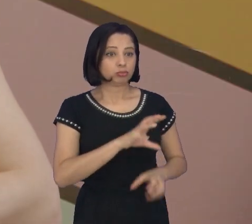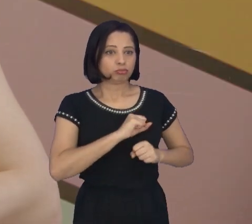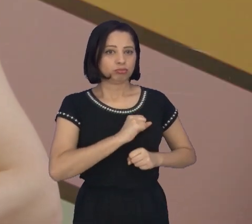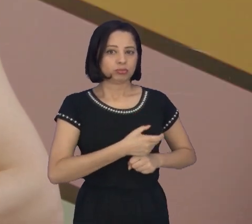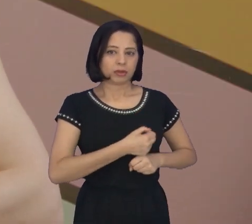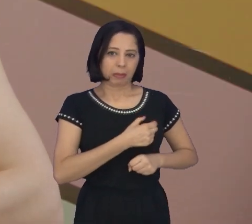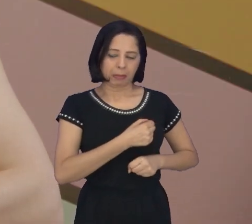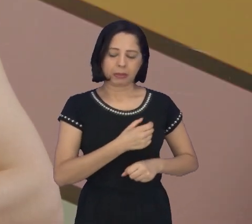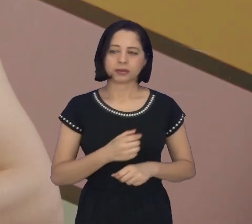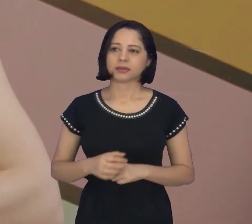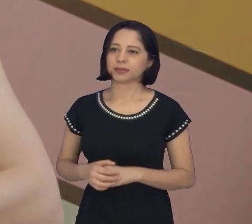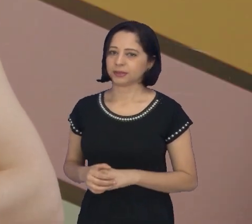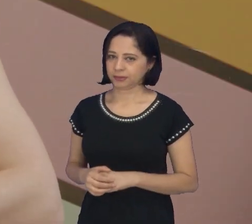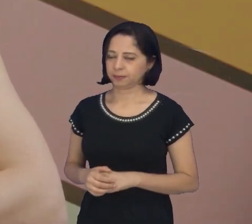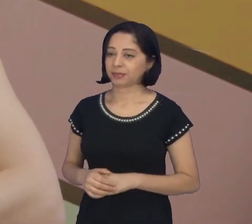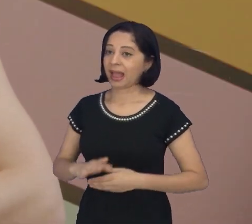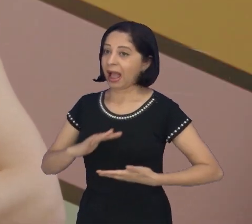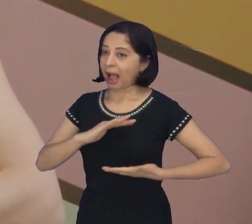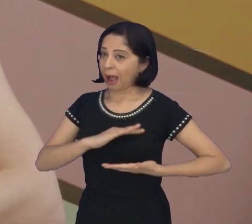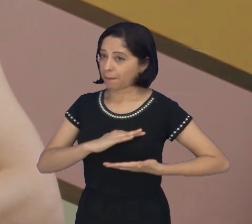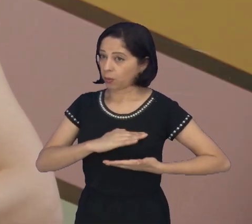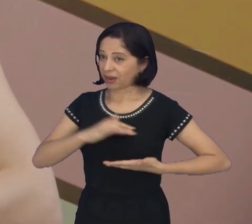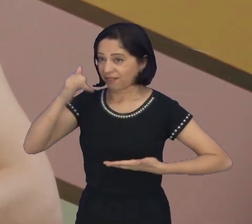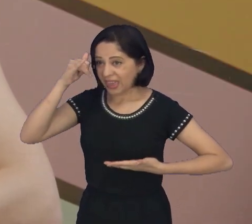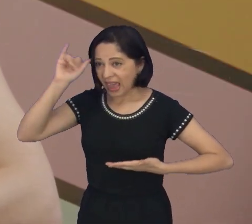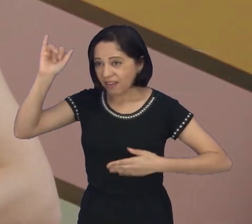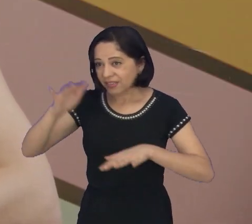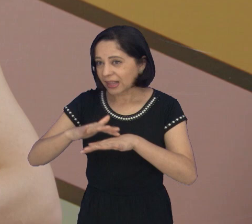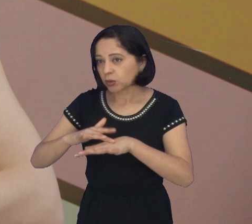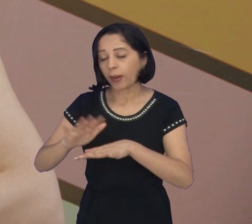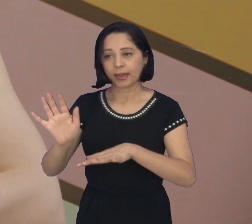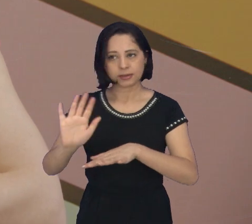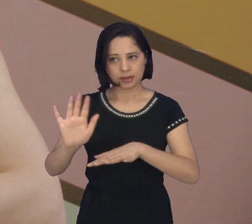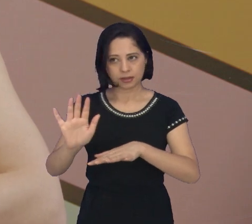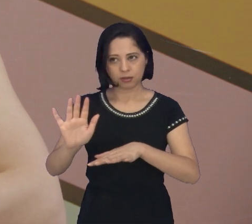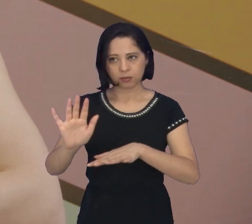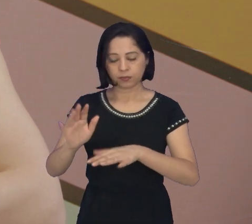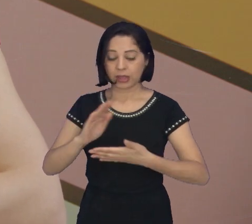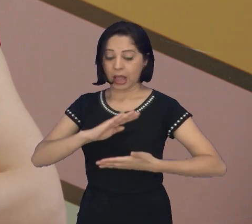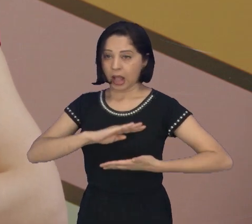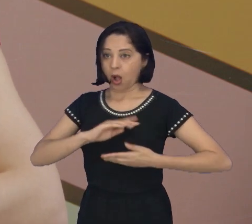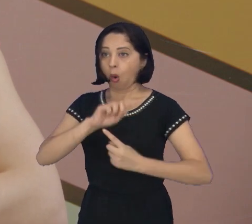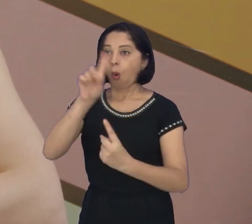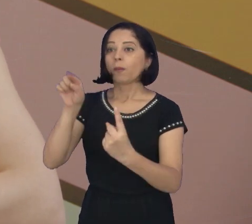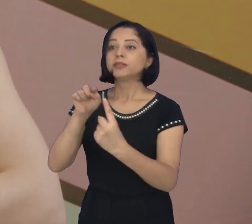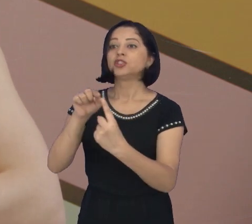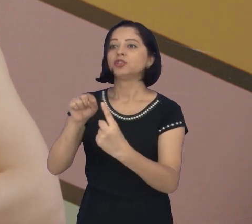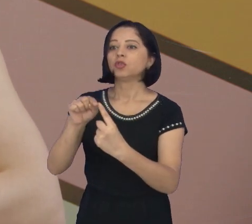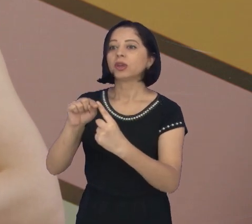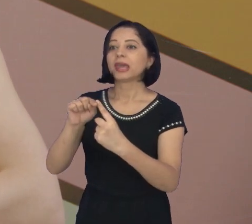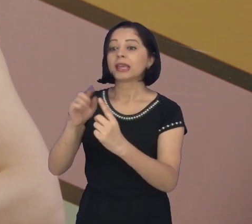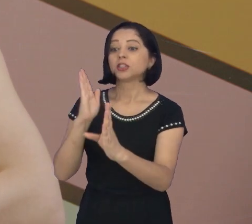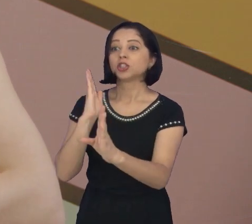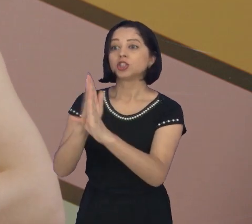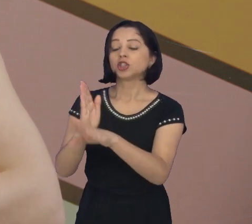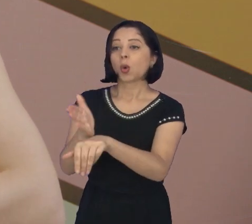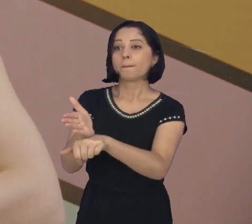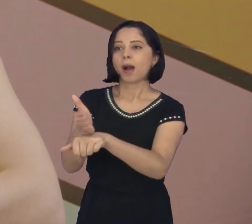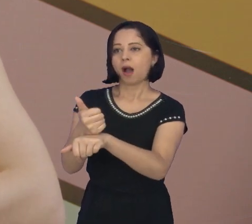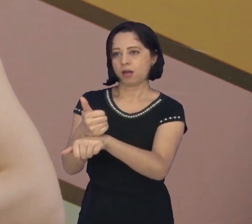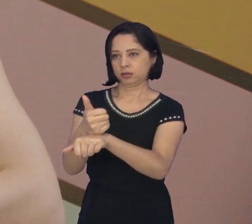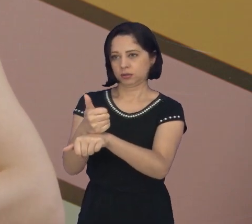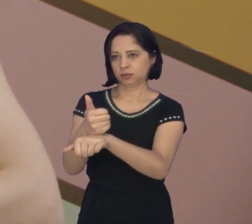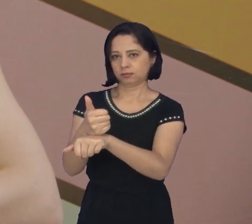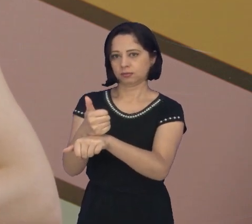vai evitar a ocorrência do câncer de mama, Sim. ela vai fazer um rastreamento precoce, um diagnóstico precoce. Quando a gente faz um diagnóstico